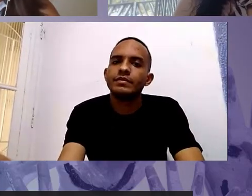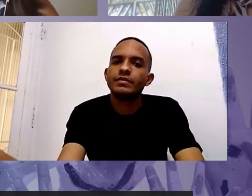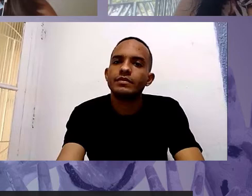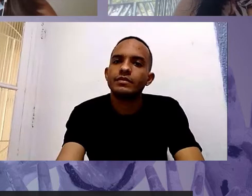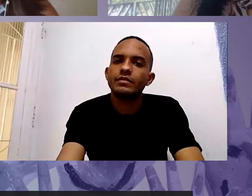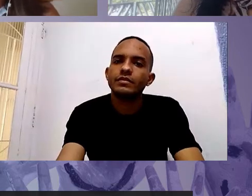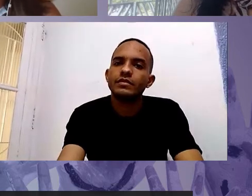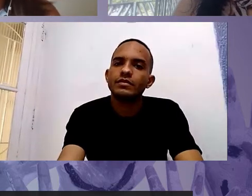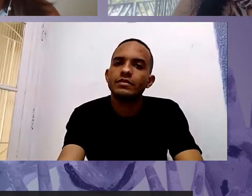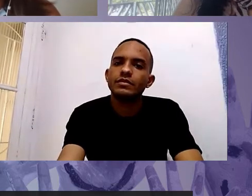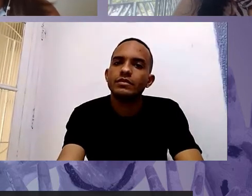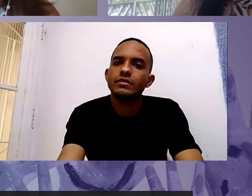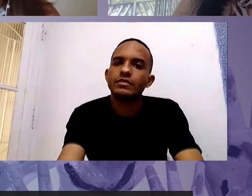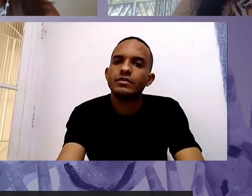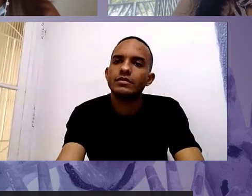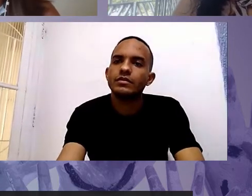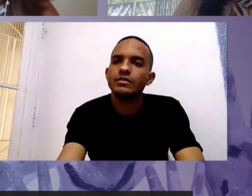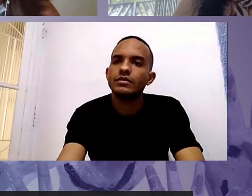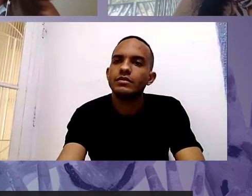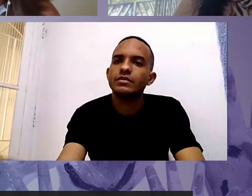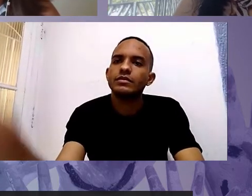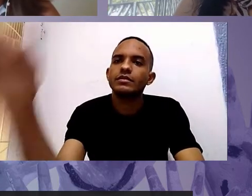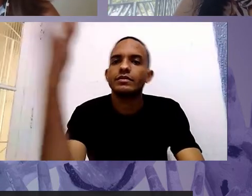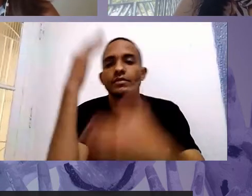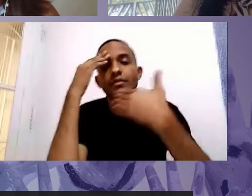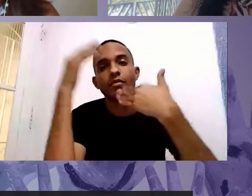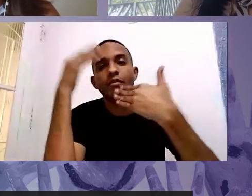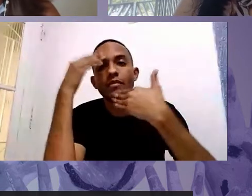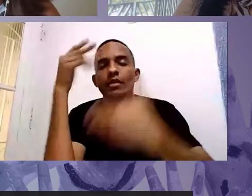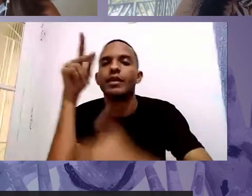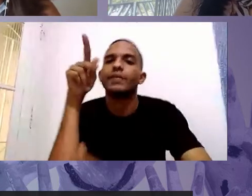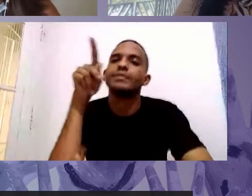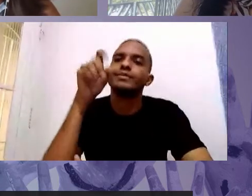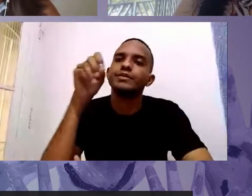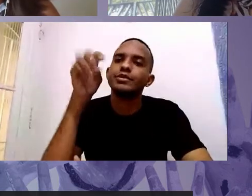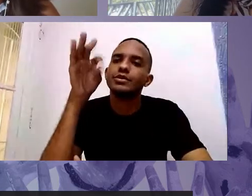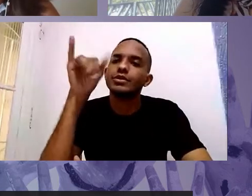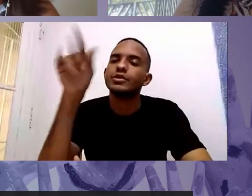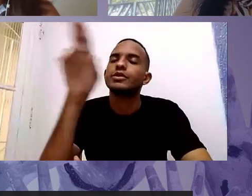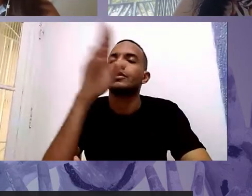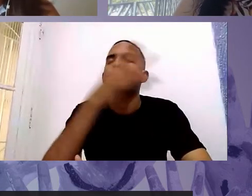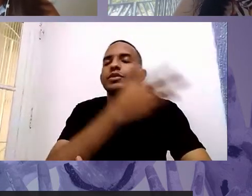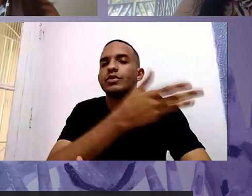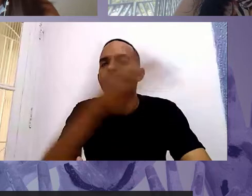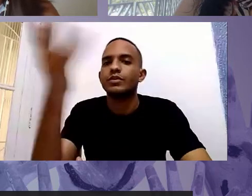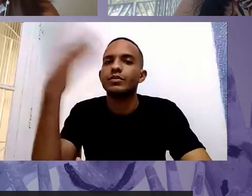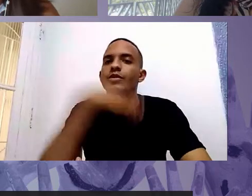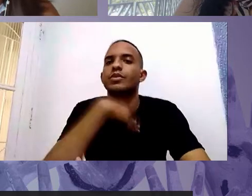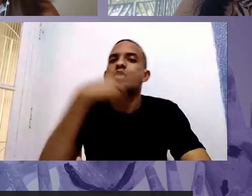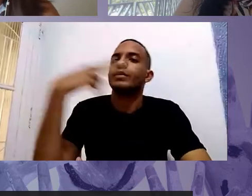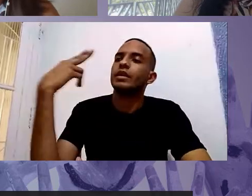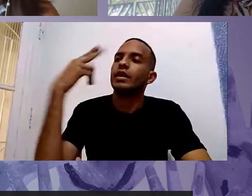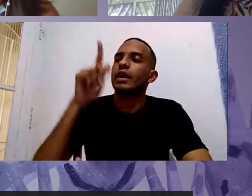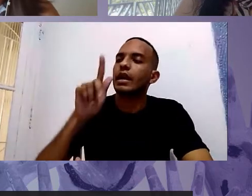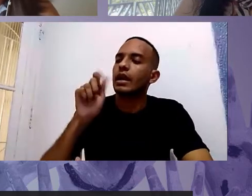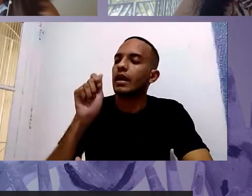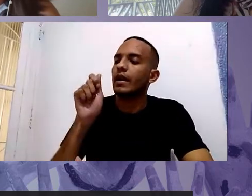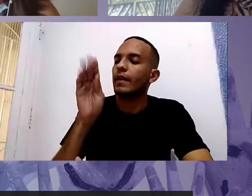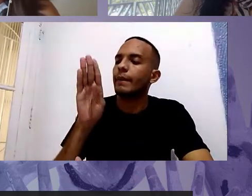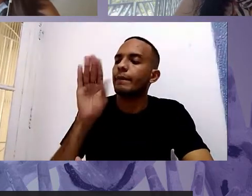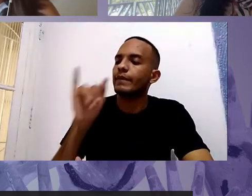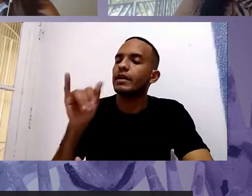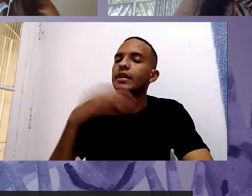Muito obrigada, Poti. Bom dia a todos e todas. Meu nome é Thaís Gabrichevski, sou uma das coordenadoras